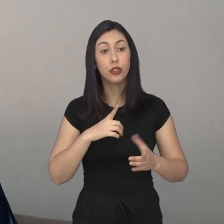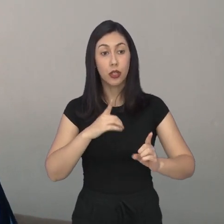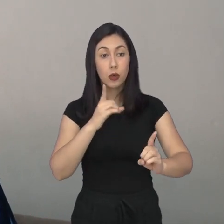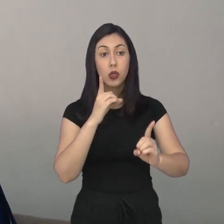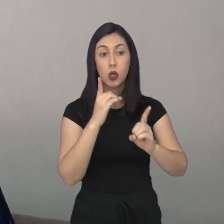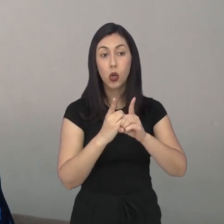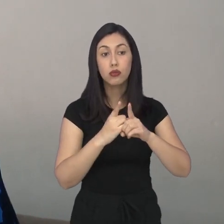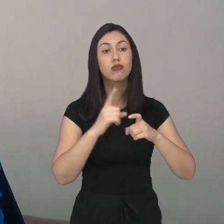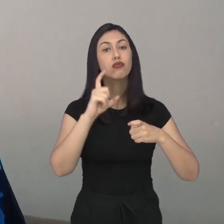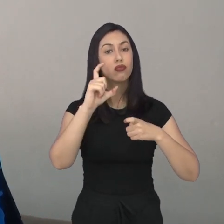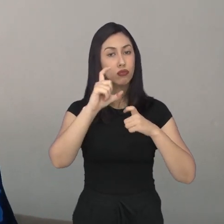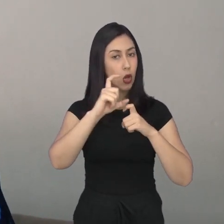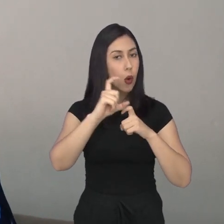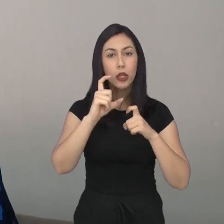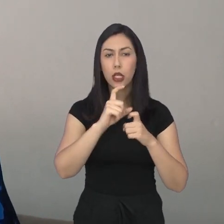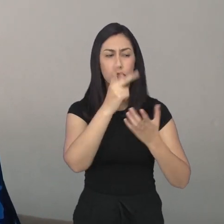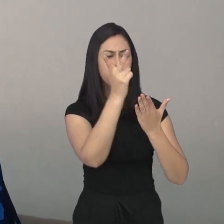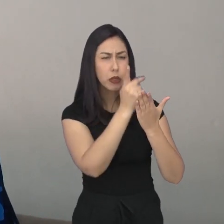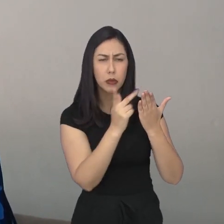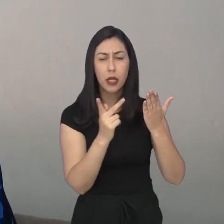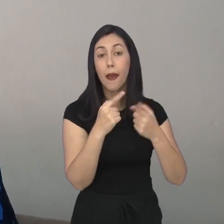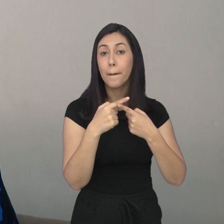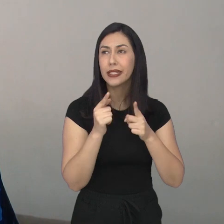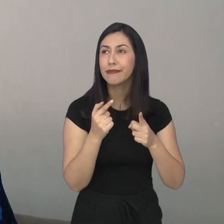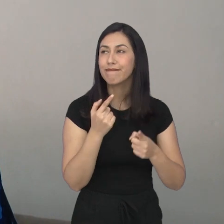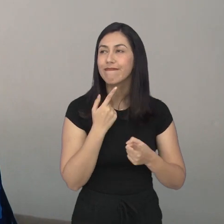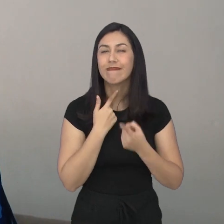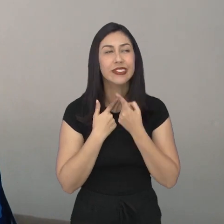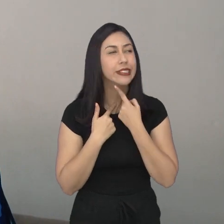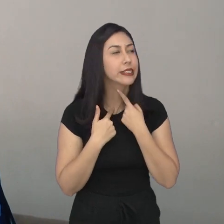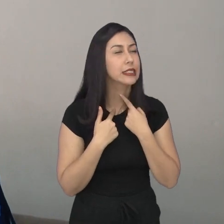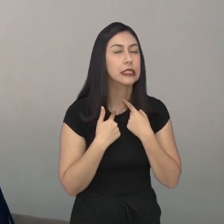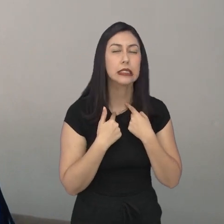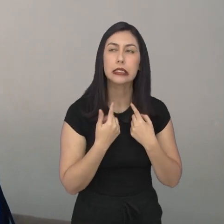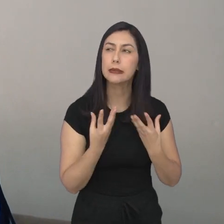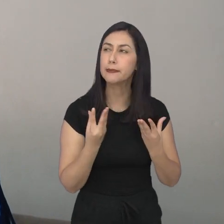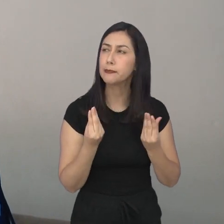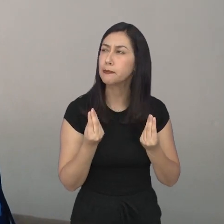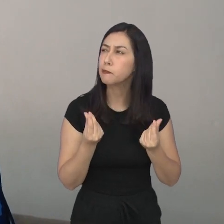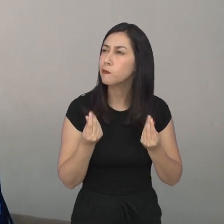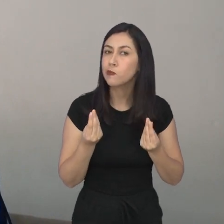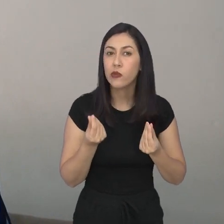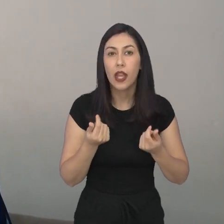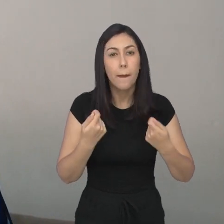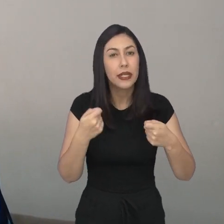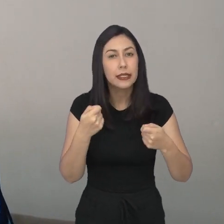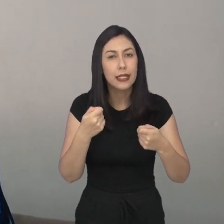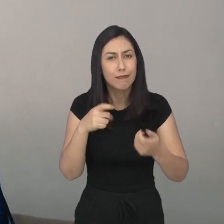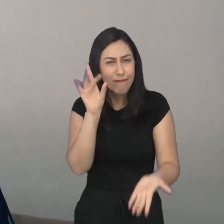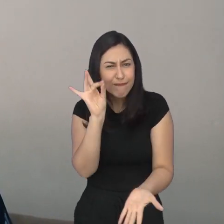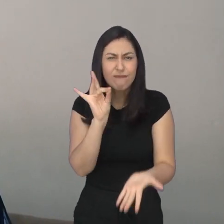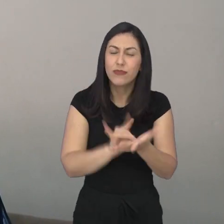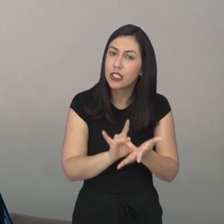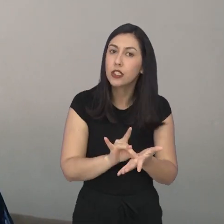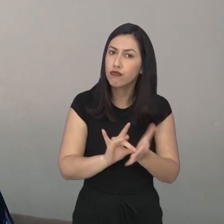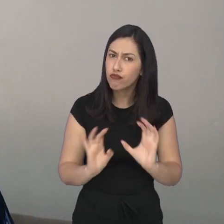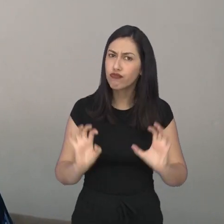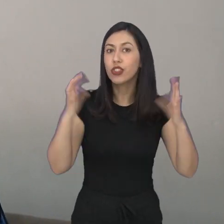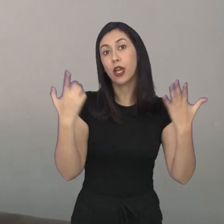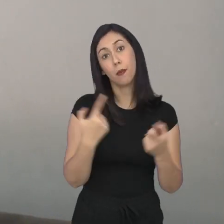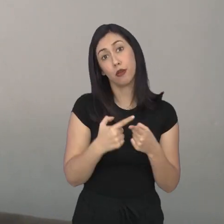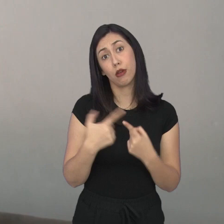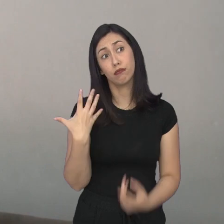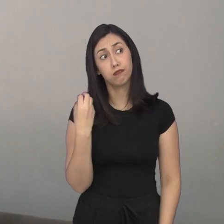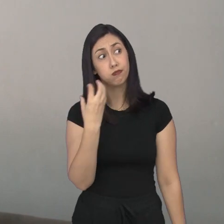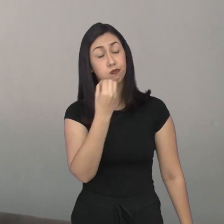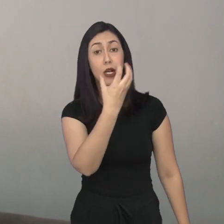encontros de quadrinho, alguns encontros com desenhistas, mas eu sentia assim, a necessidade de ter uma coisa mais real aqui em São José. A